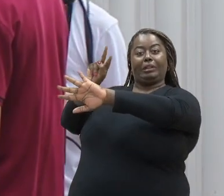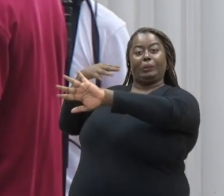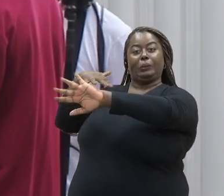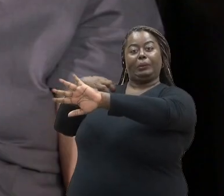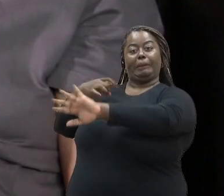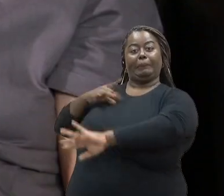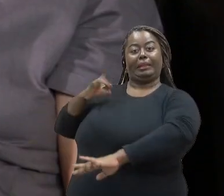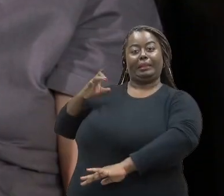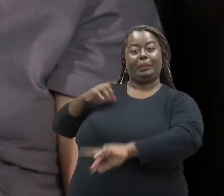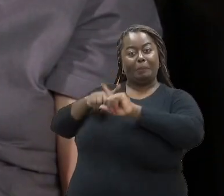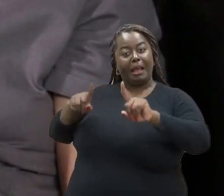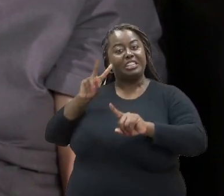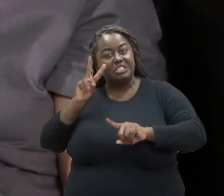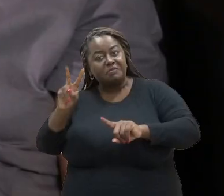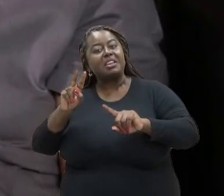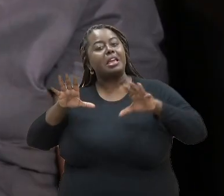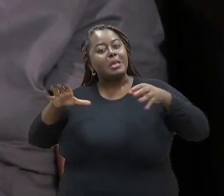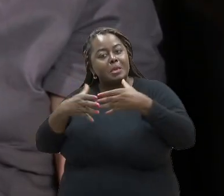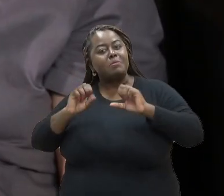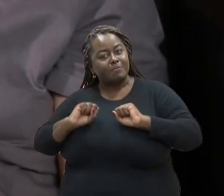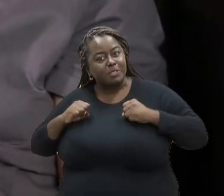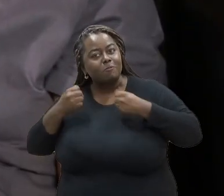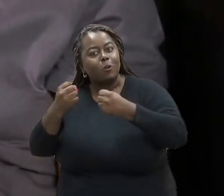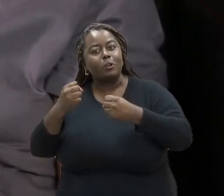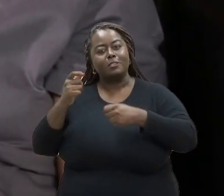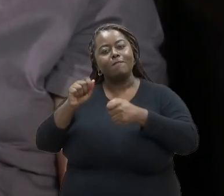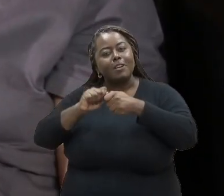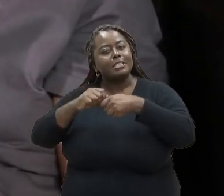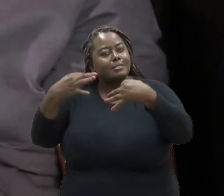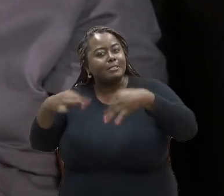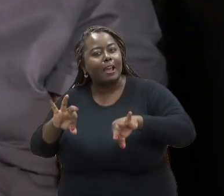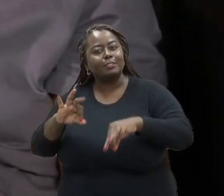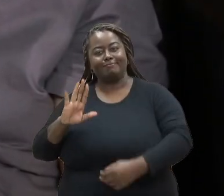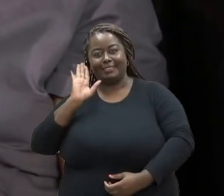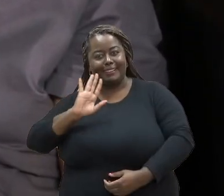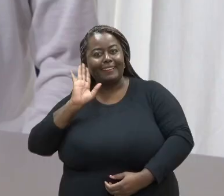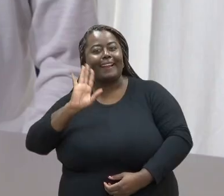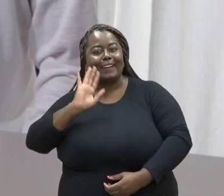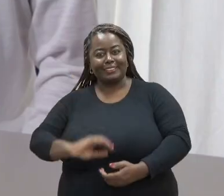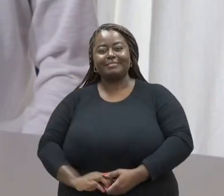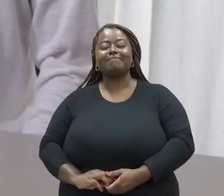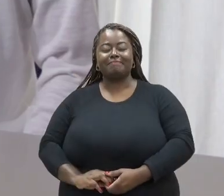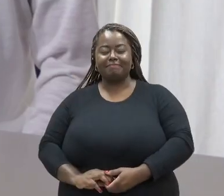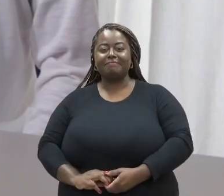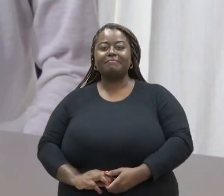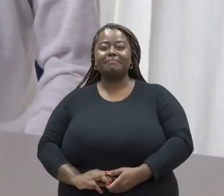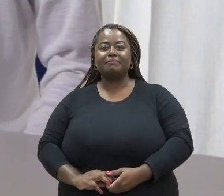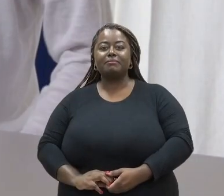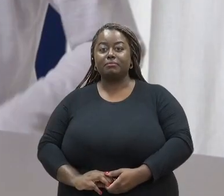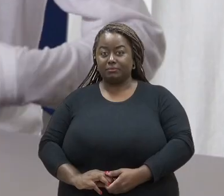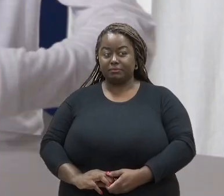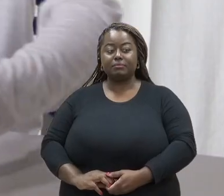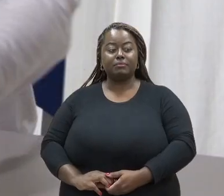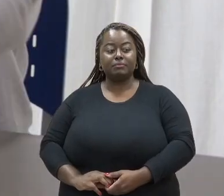mesmo tempo a gente via o esforço, né, da equipe de querer fazer tudo certo. Muito legal isso. Ação. Ator veste branco